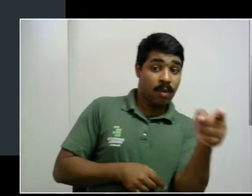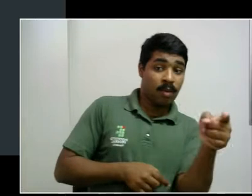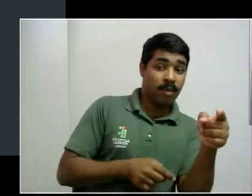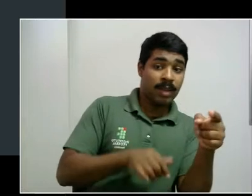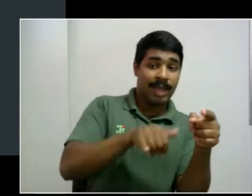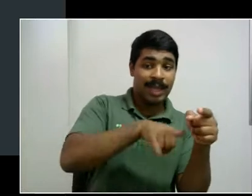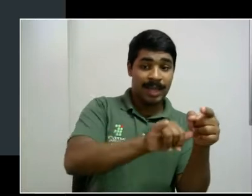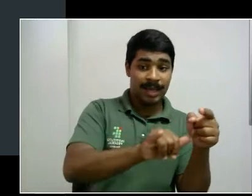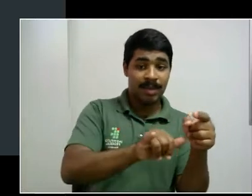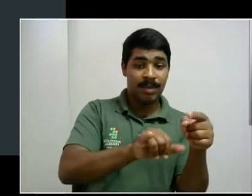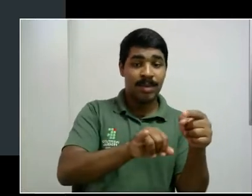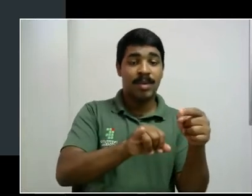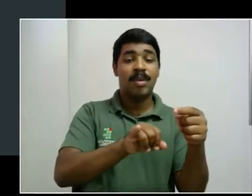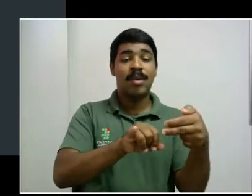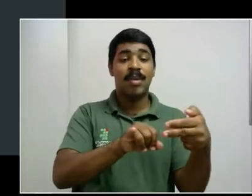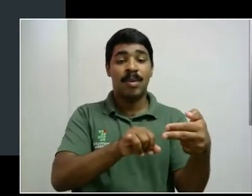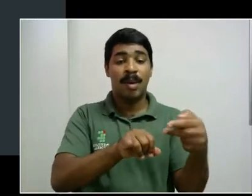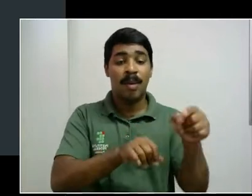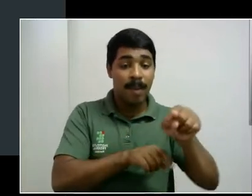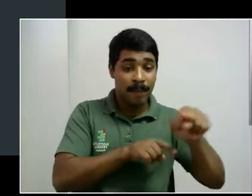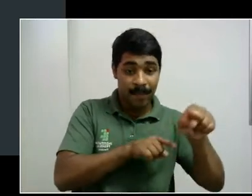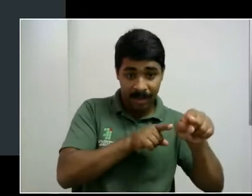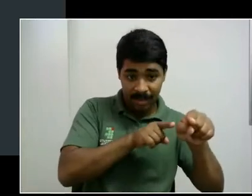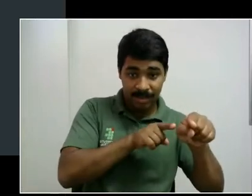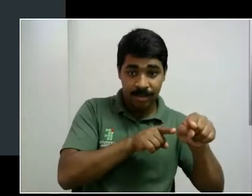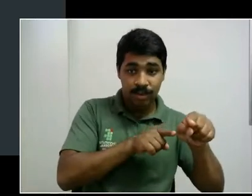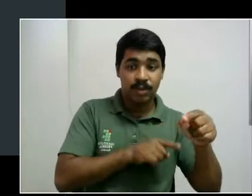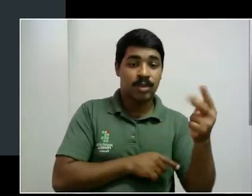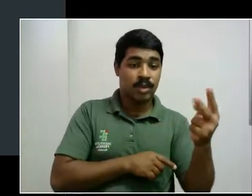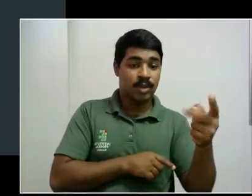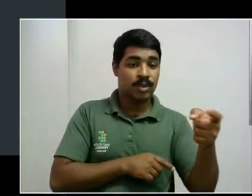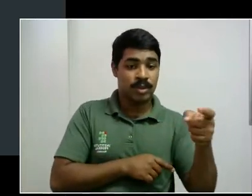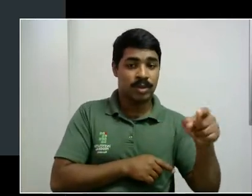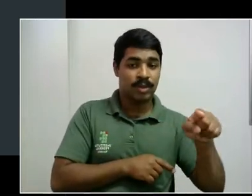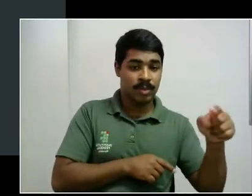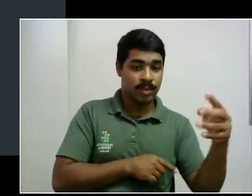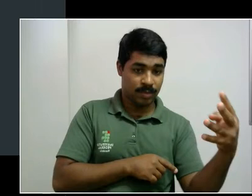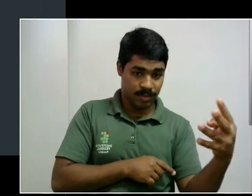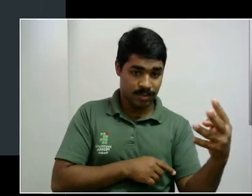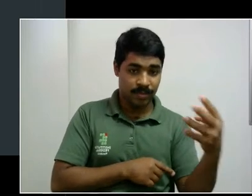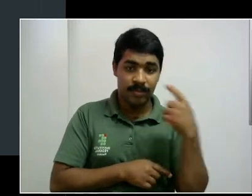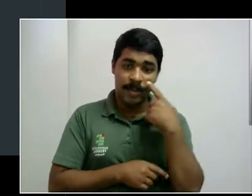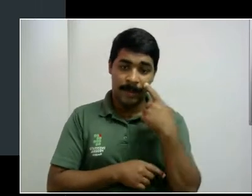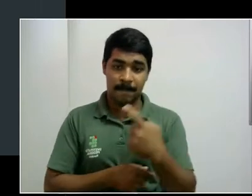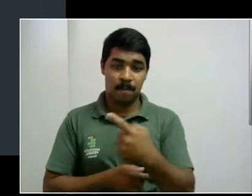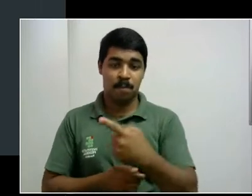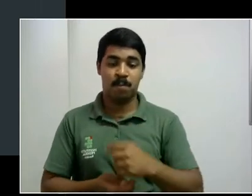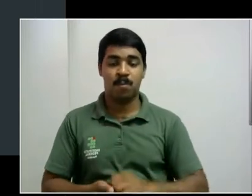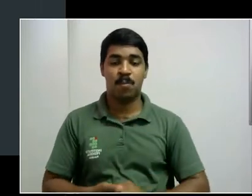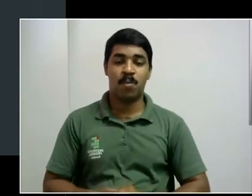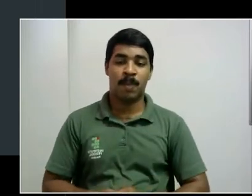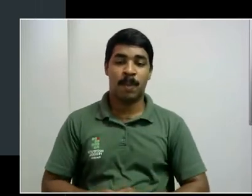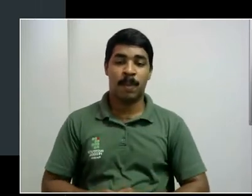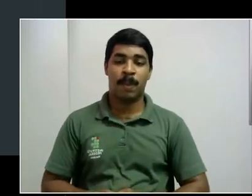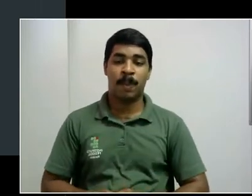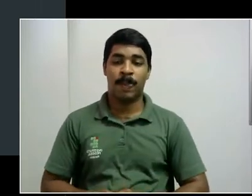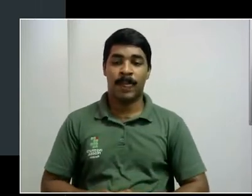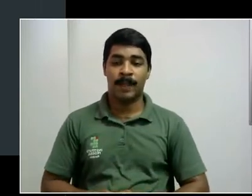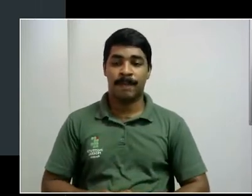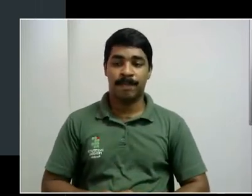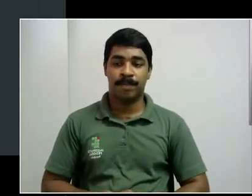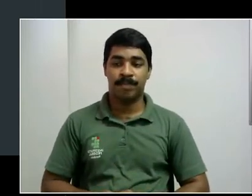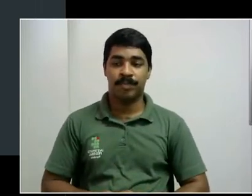A gente vai fazer o gráfico dessas duas funções e comparar esses dois gráficos para saber como é que eles estão se comportando. Né? Então,